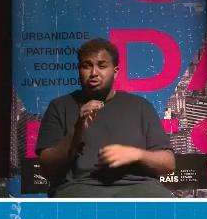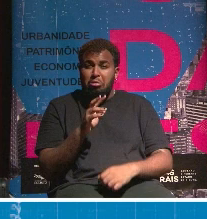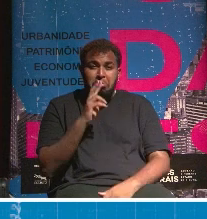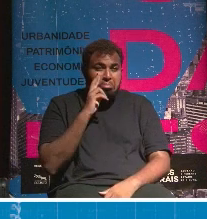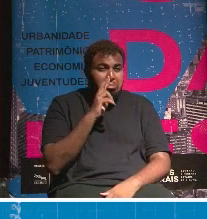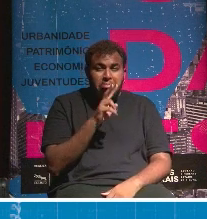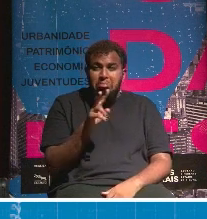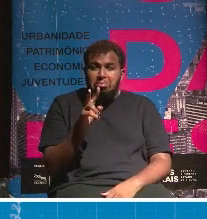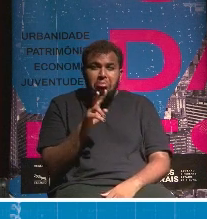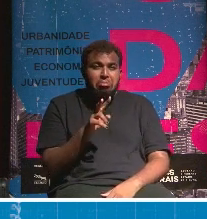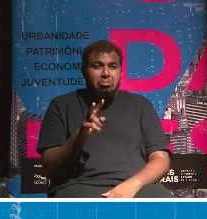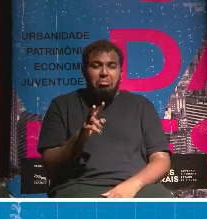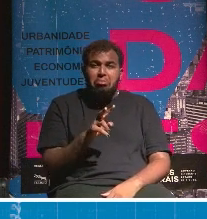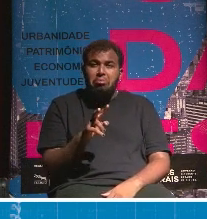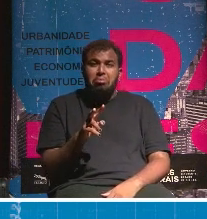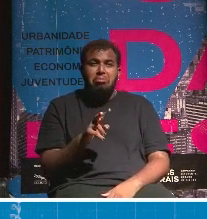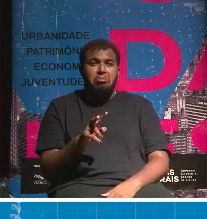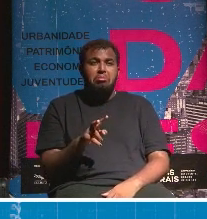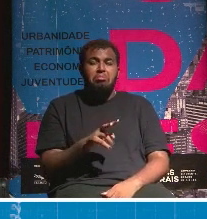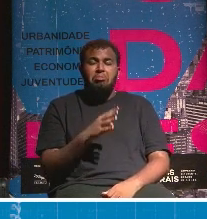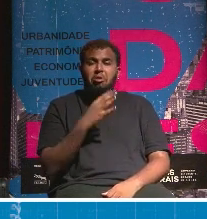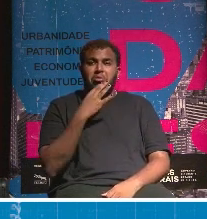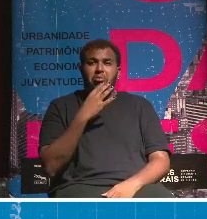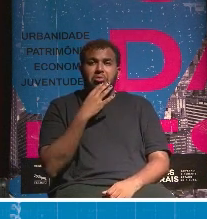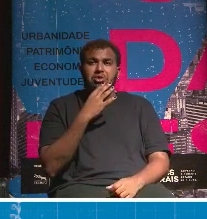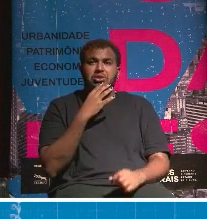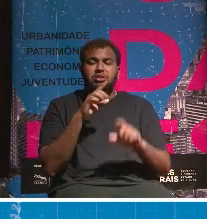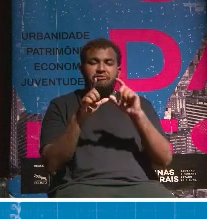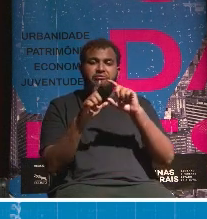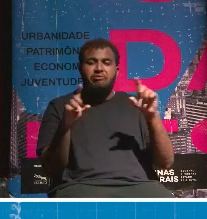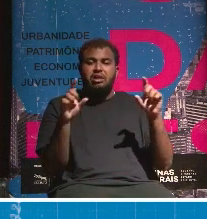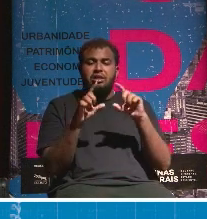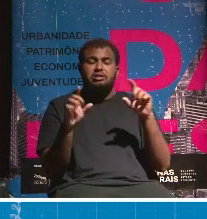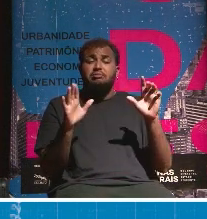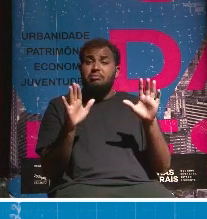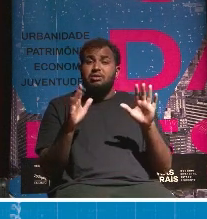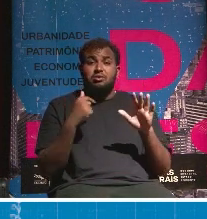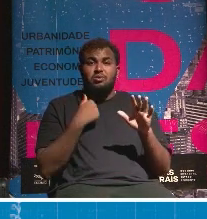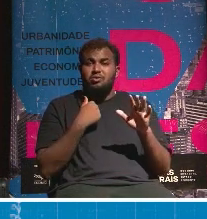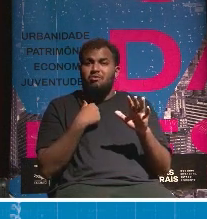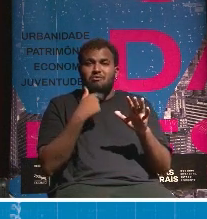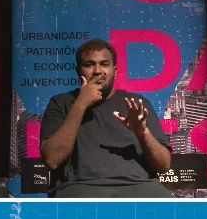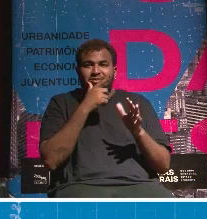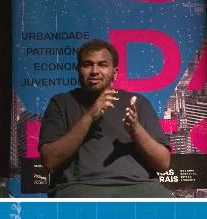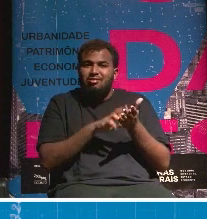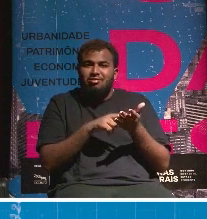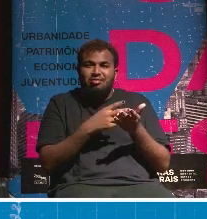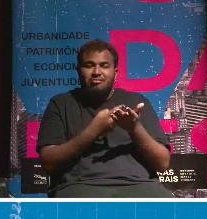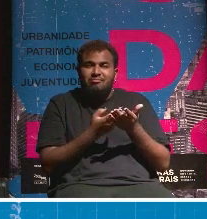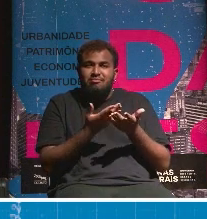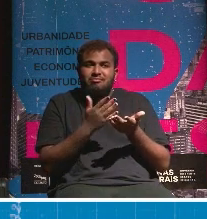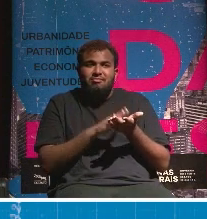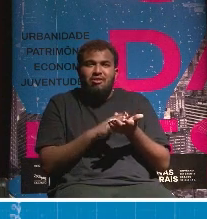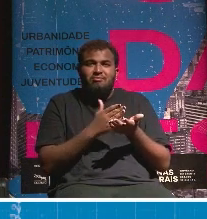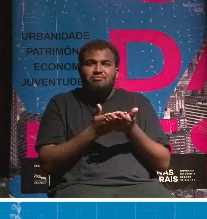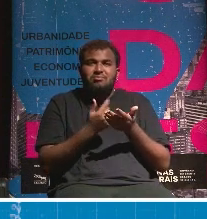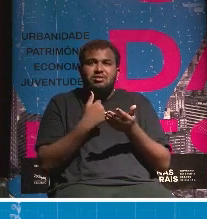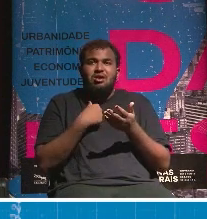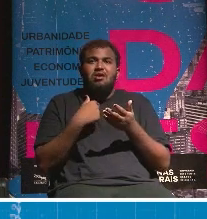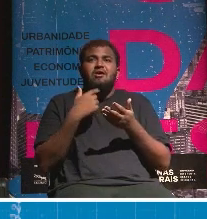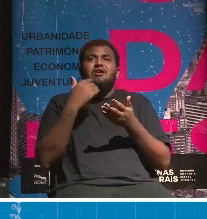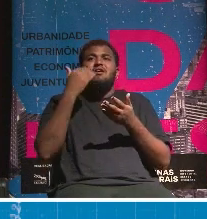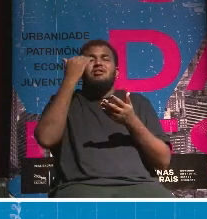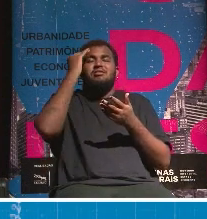só ouço falar do effectuation, eu já conhecia a palavra, mas eu não tinha entendido ou interpretado. E com a presença dela, com a fala